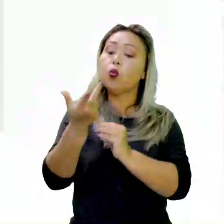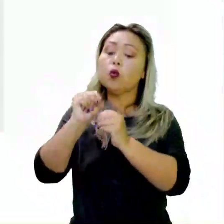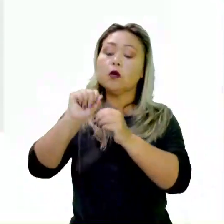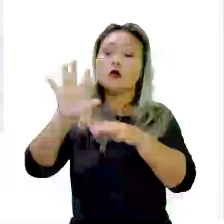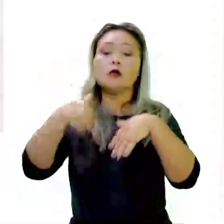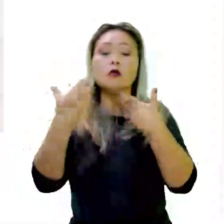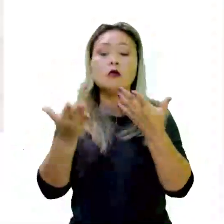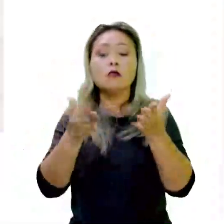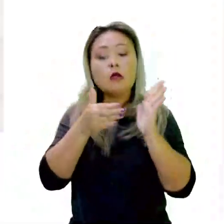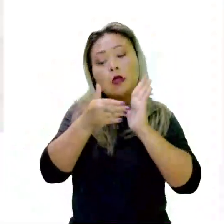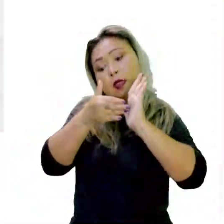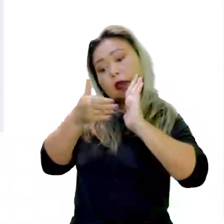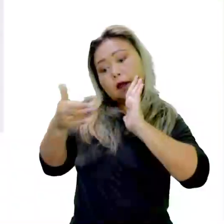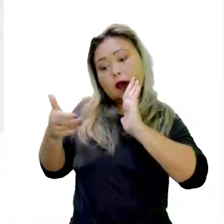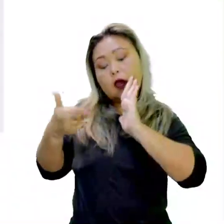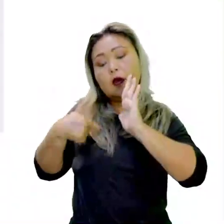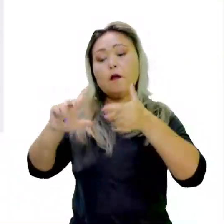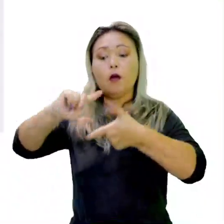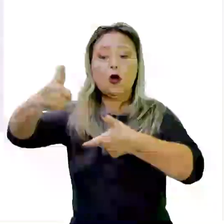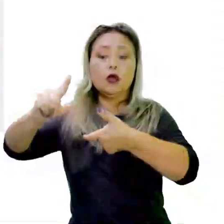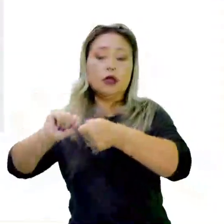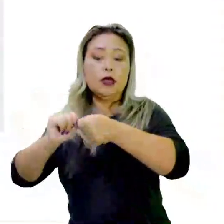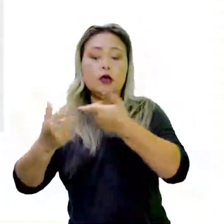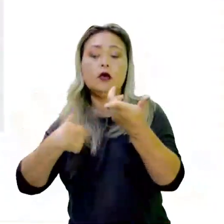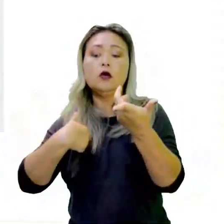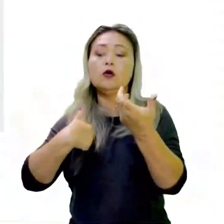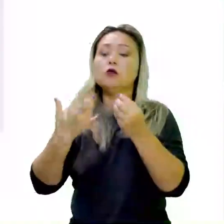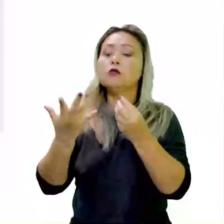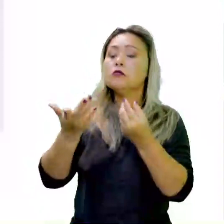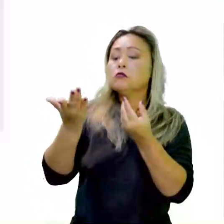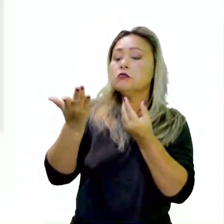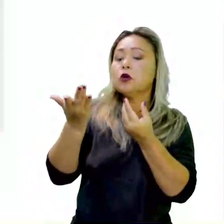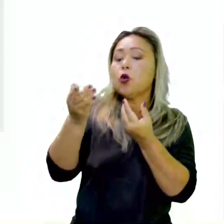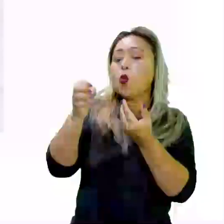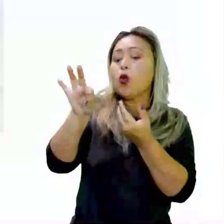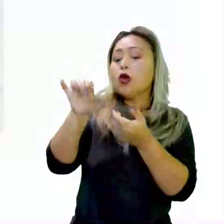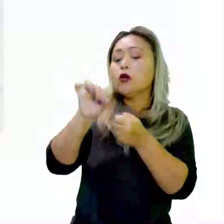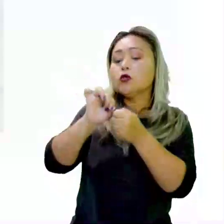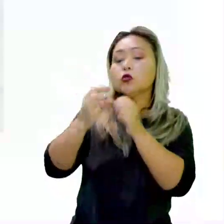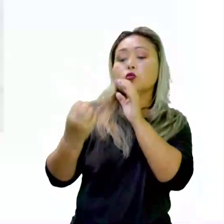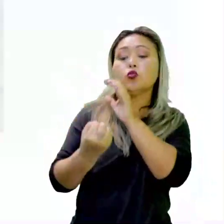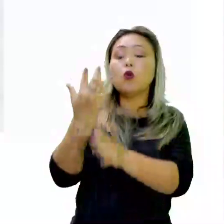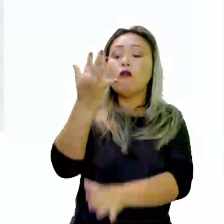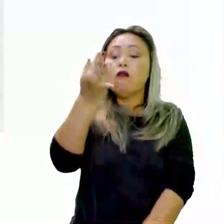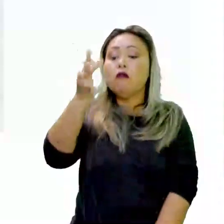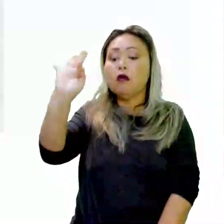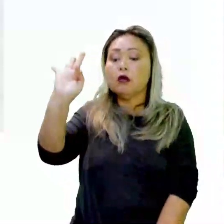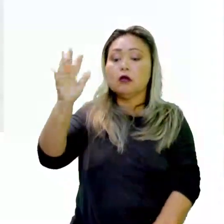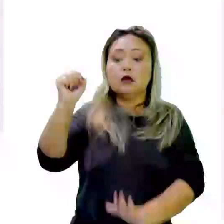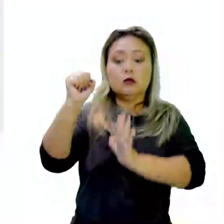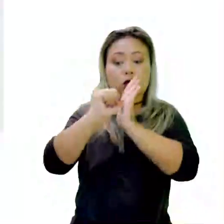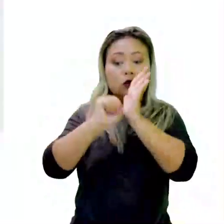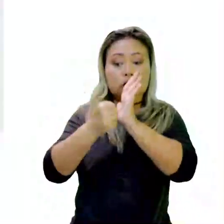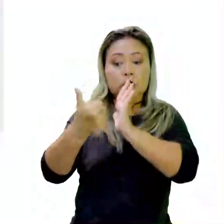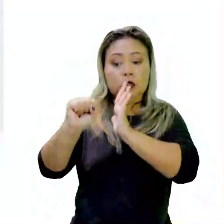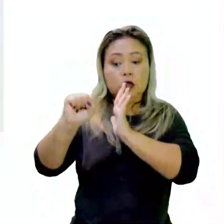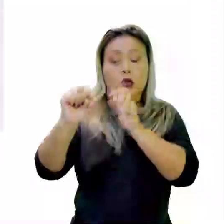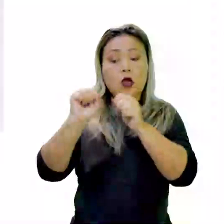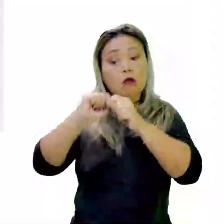artístico desse período aí já moderno, o estilo artístico que surgiu na França do século XVIII,